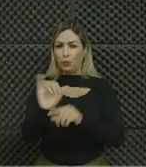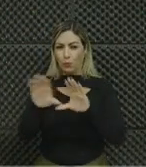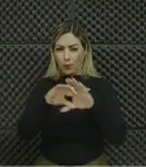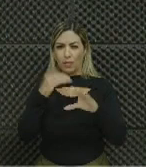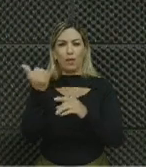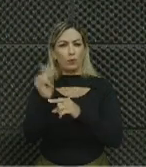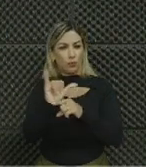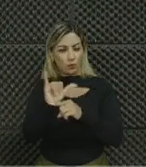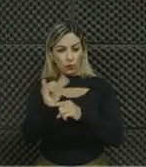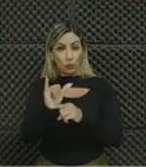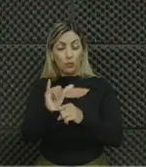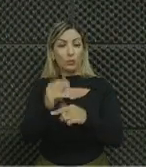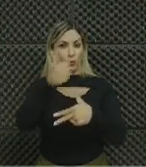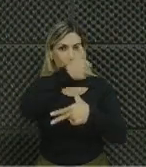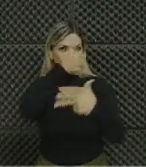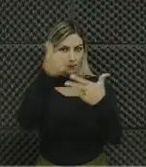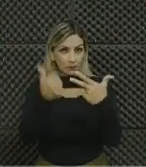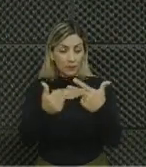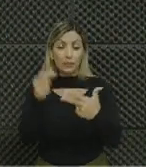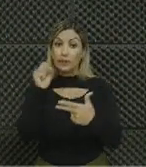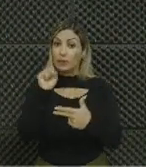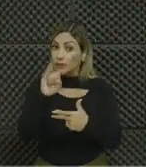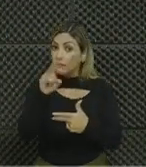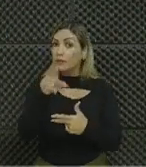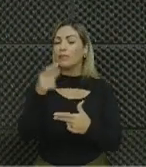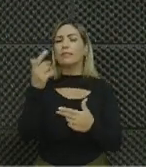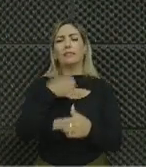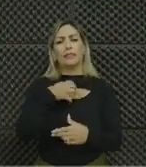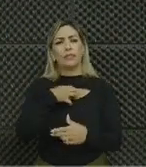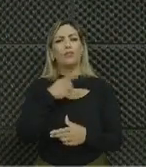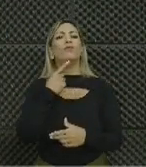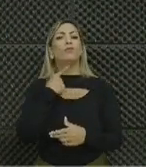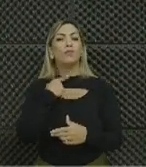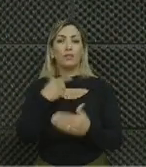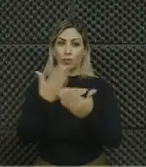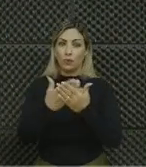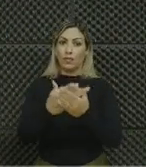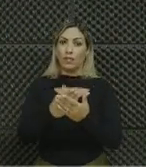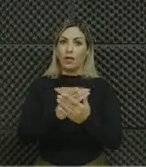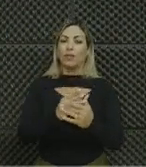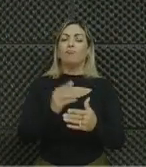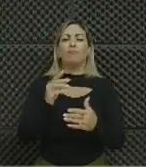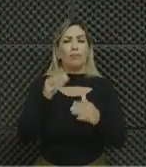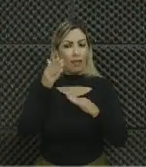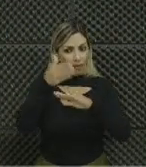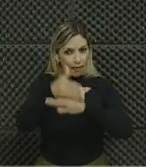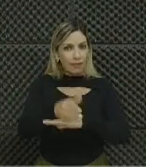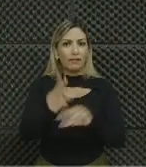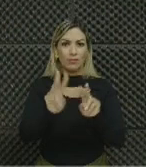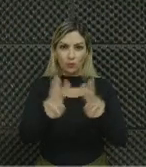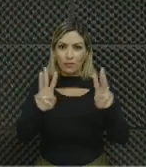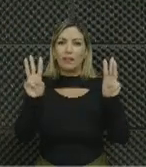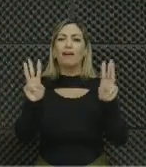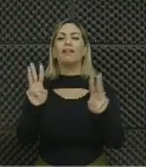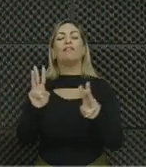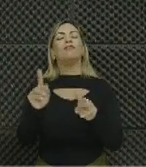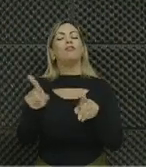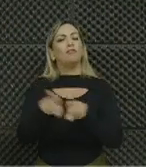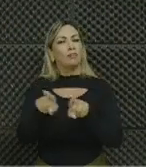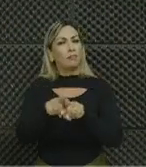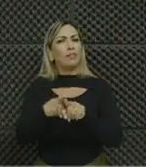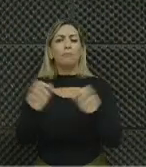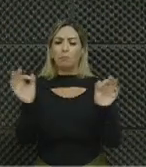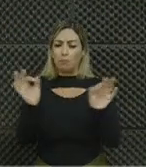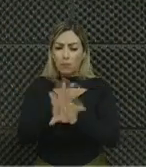perdeu alguma ou se você sente necessidade de rever, corre lá, está tudo feito, preparado